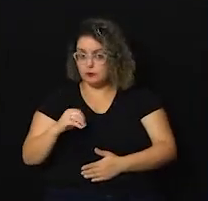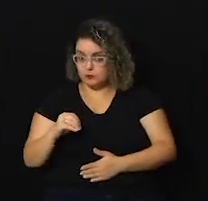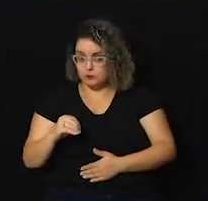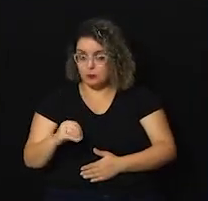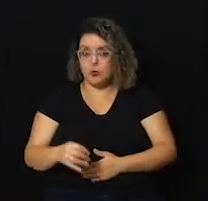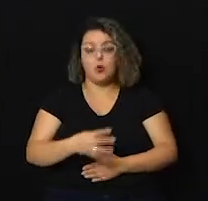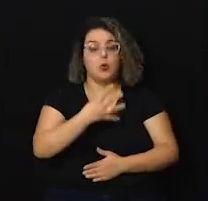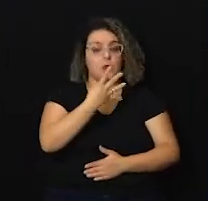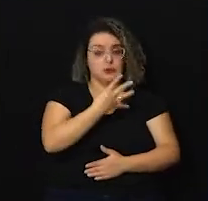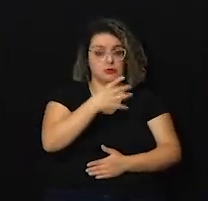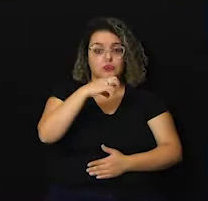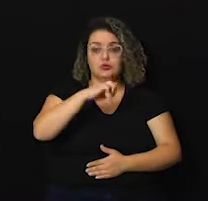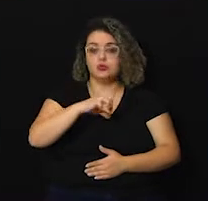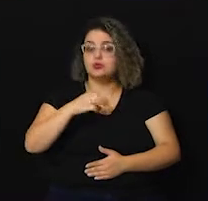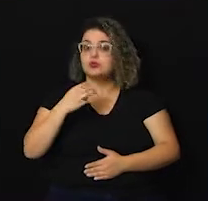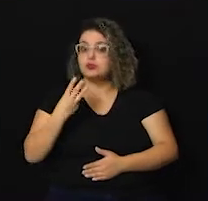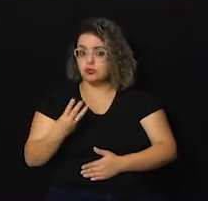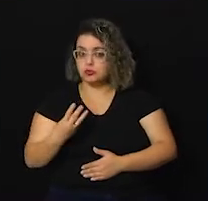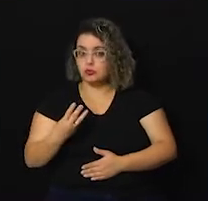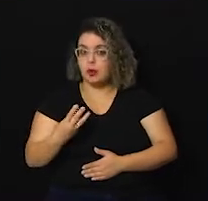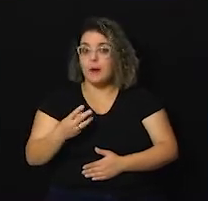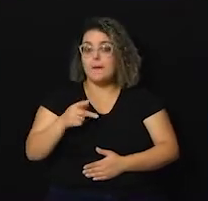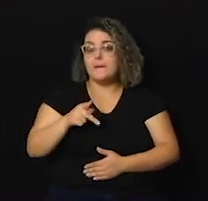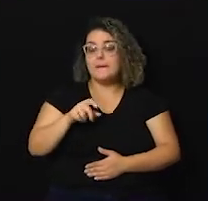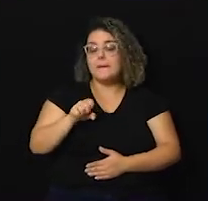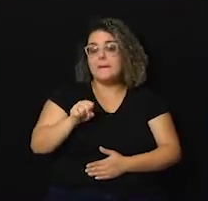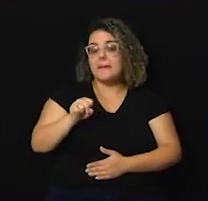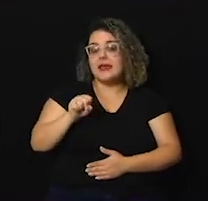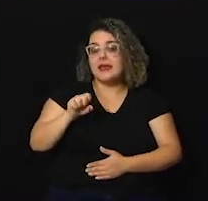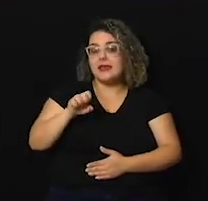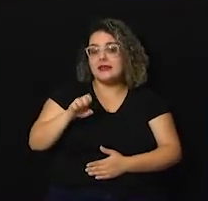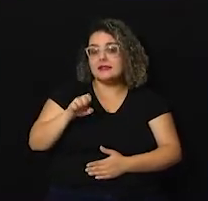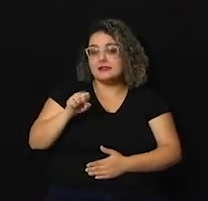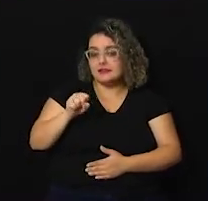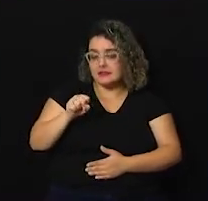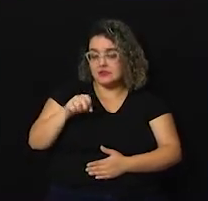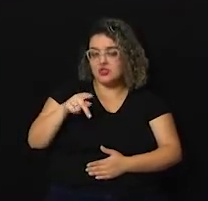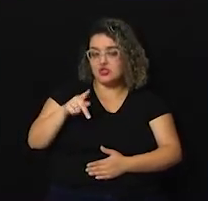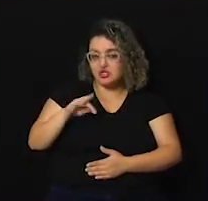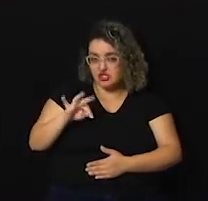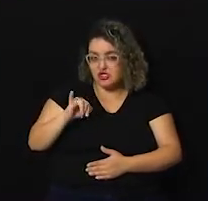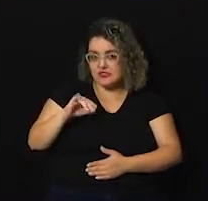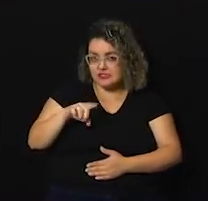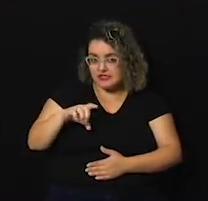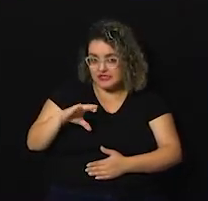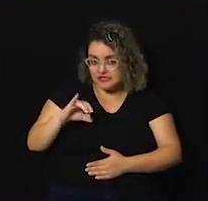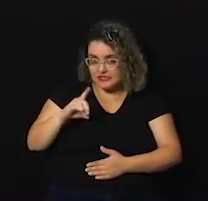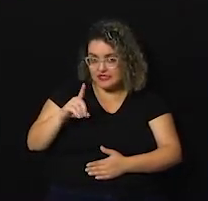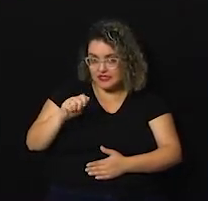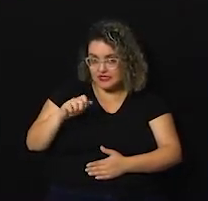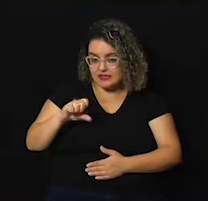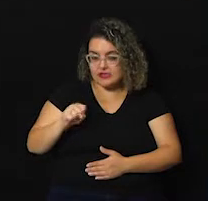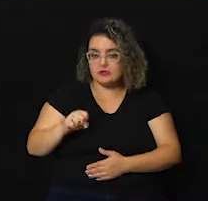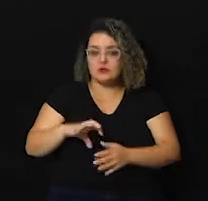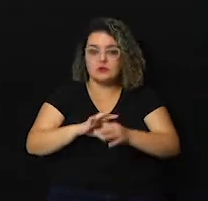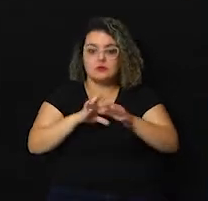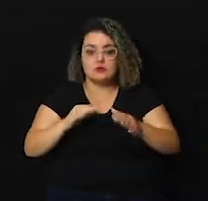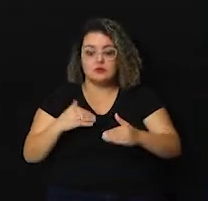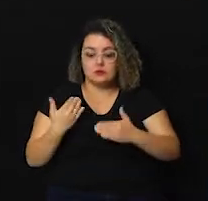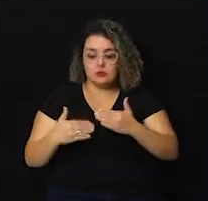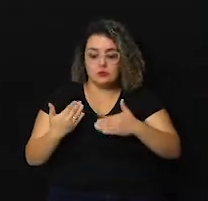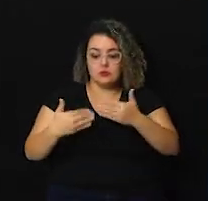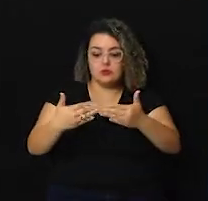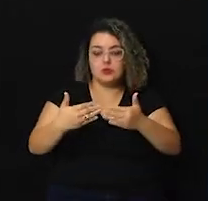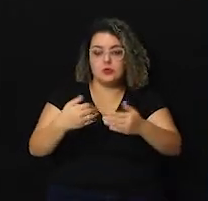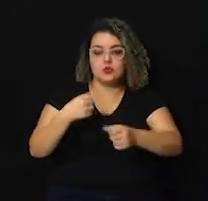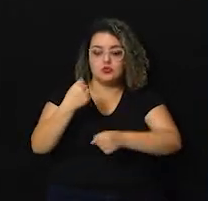quando 493 pesticidas foram autorizados. Os registros vêm crescendo ano